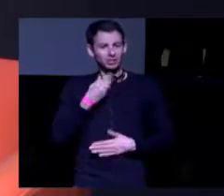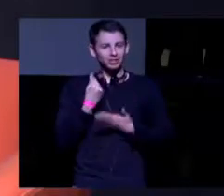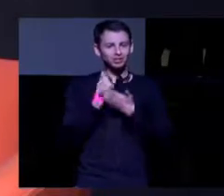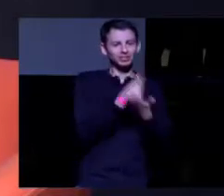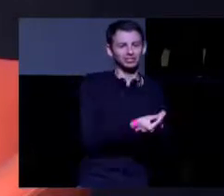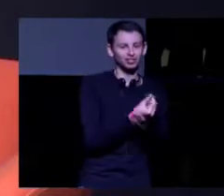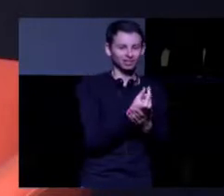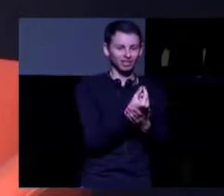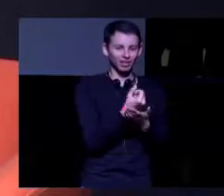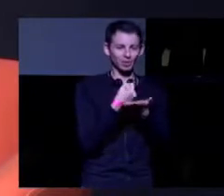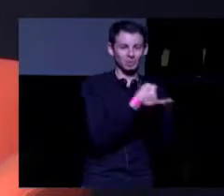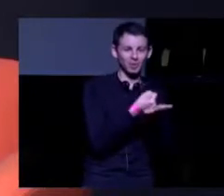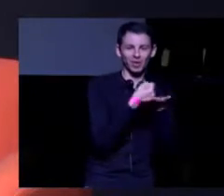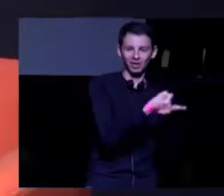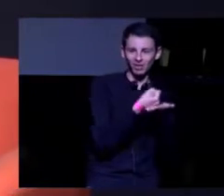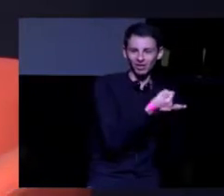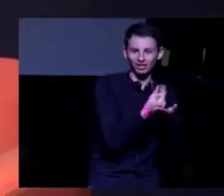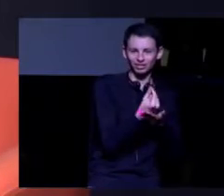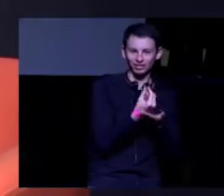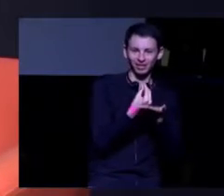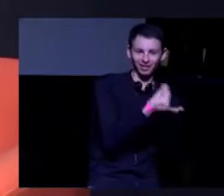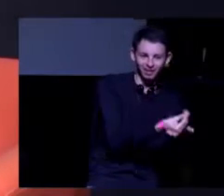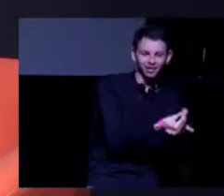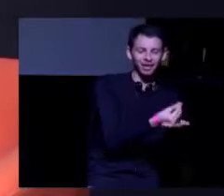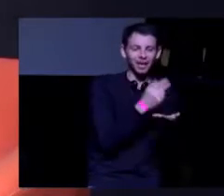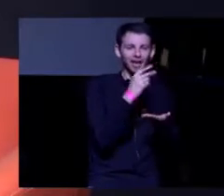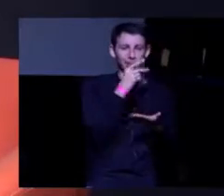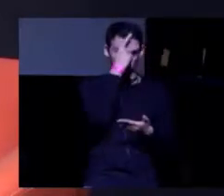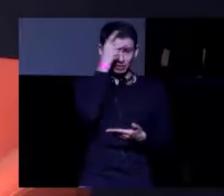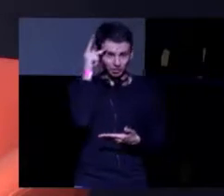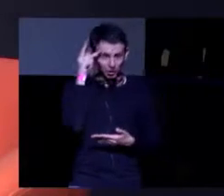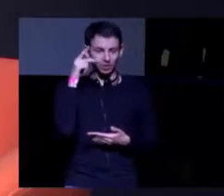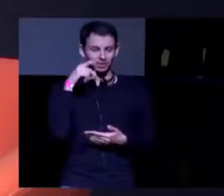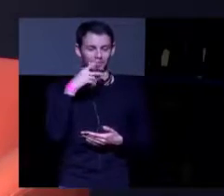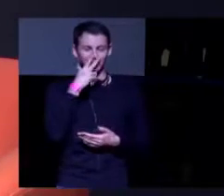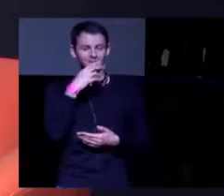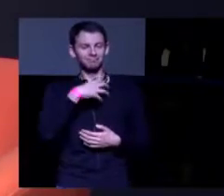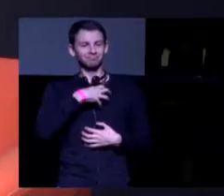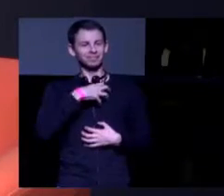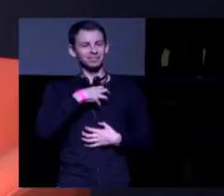que as pessoas, quando apoiam, elas sentem no cérebro, o cérebro libera